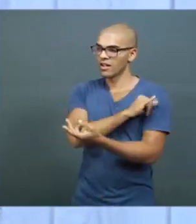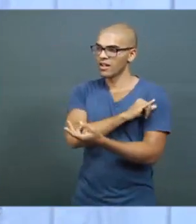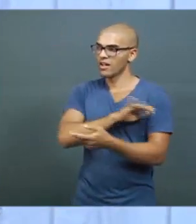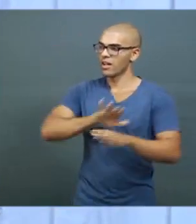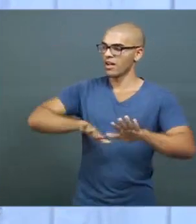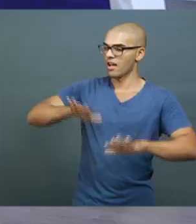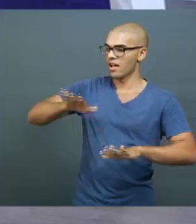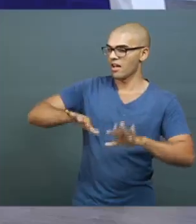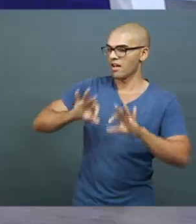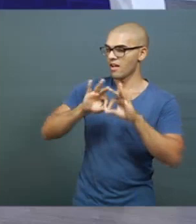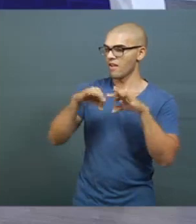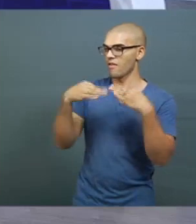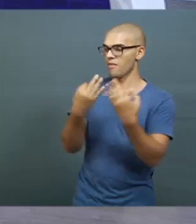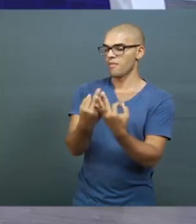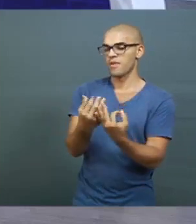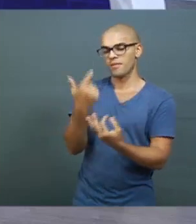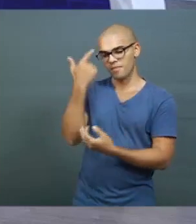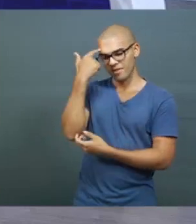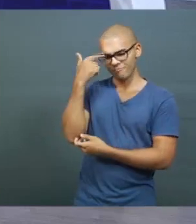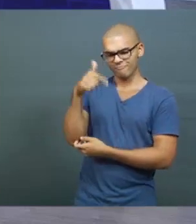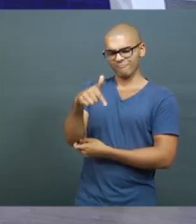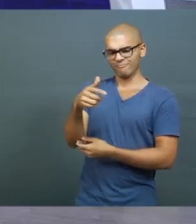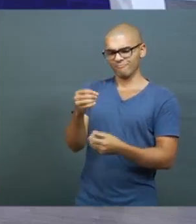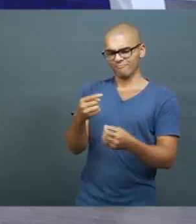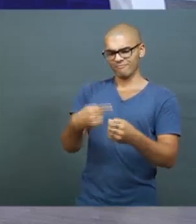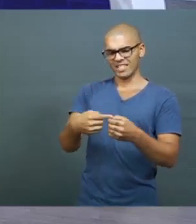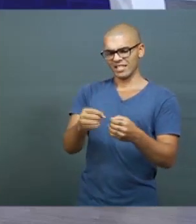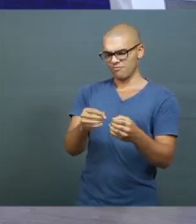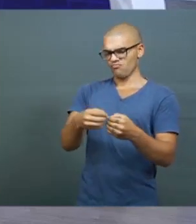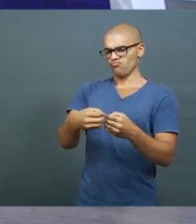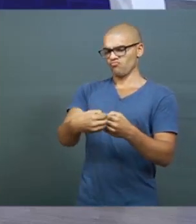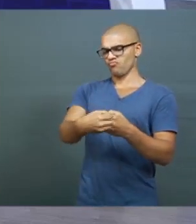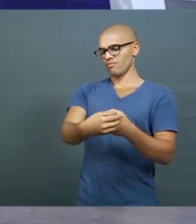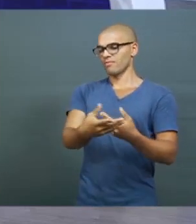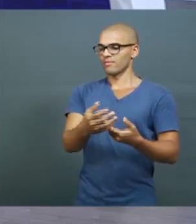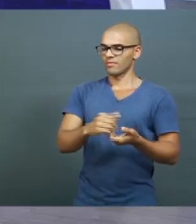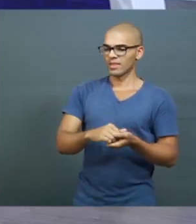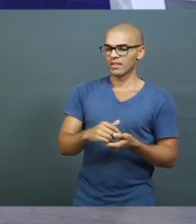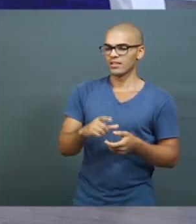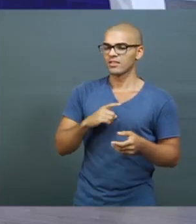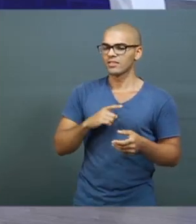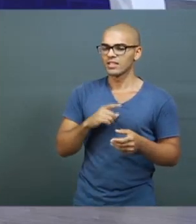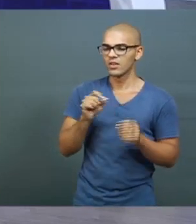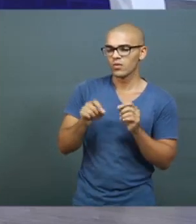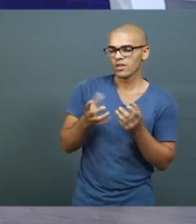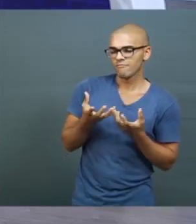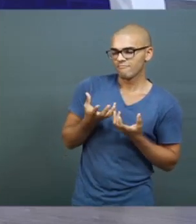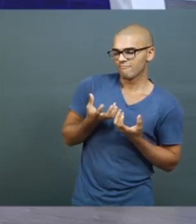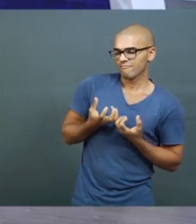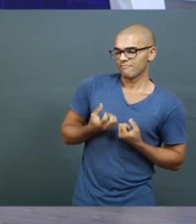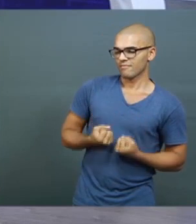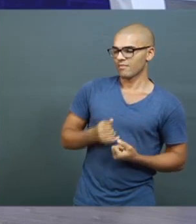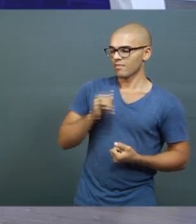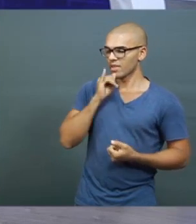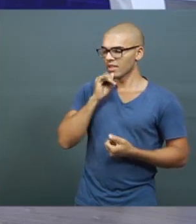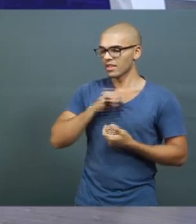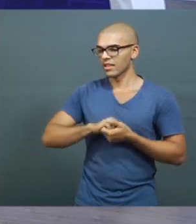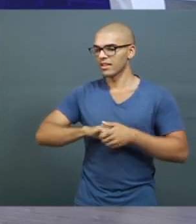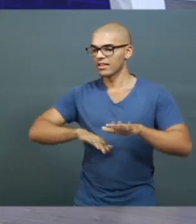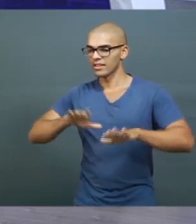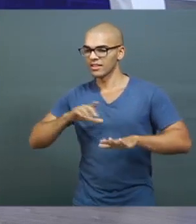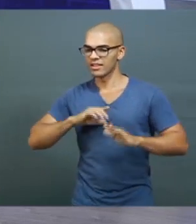provavelmente. Porque ainda é o interior, né? É, ainda é uma cidade de interior, a gente ainda é um pouco acolhedora, essa coisa do vizinho. Ainda empresta uma xícara de